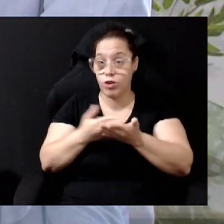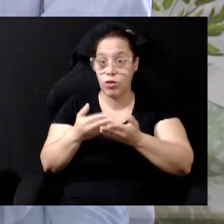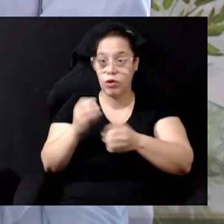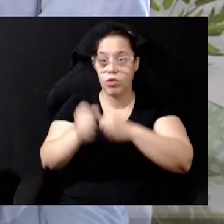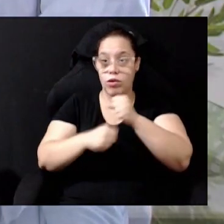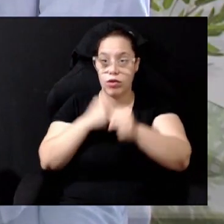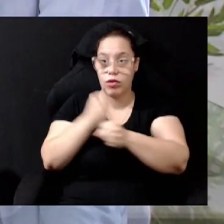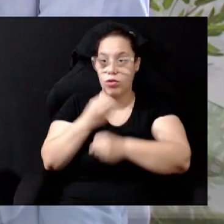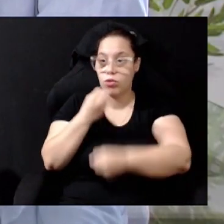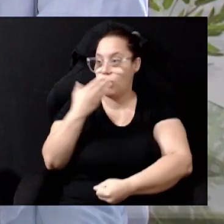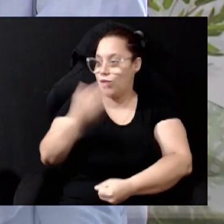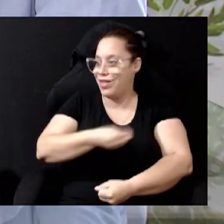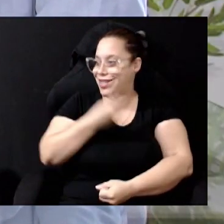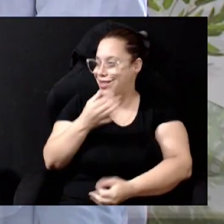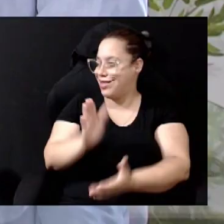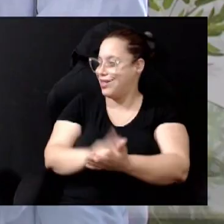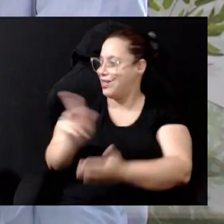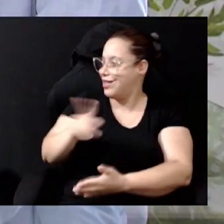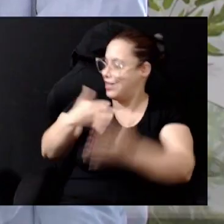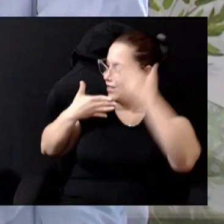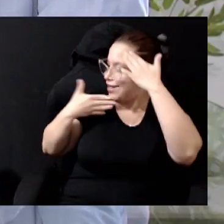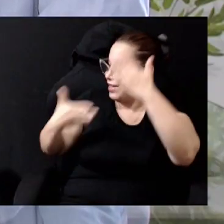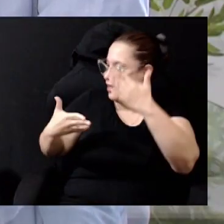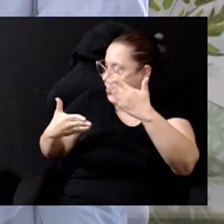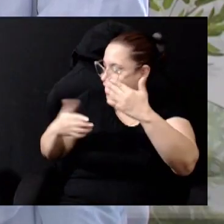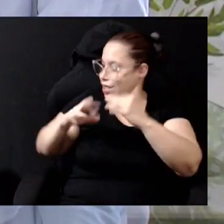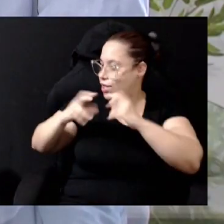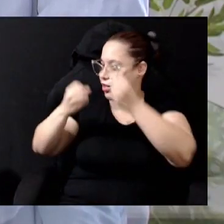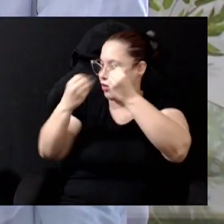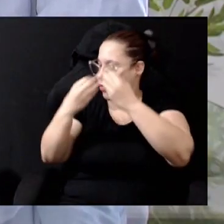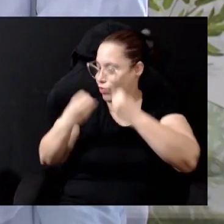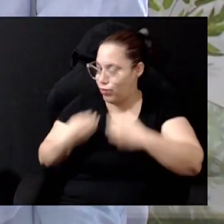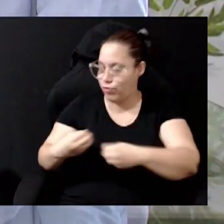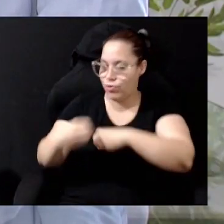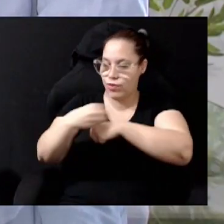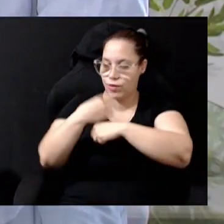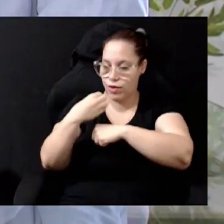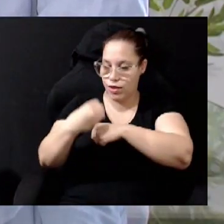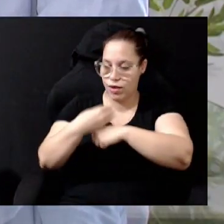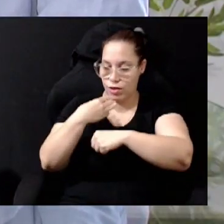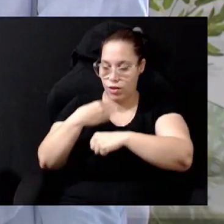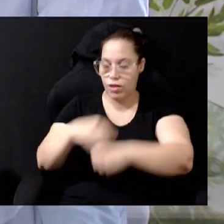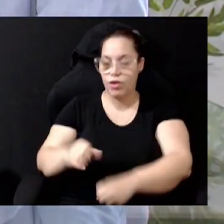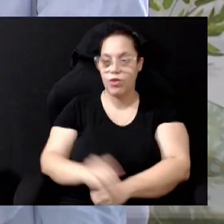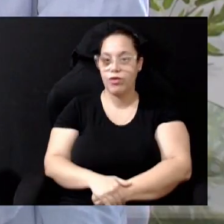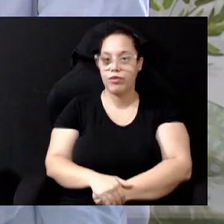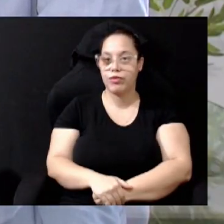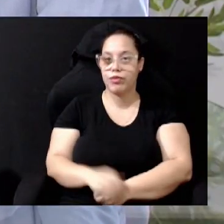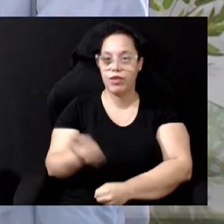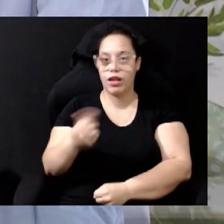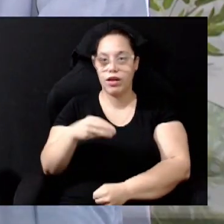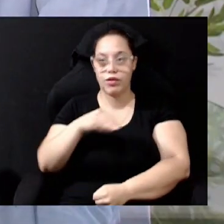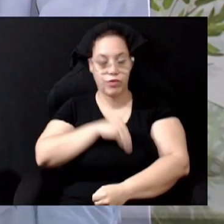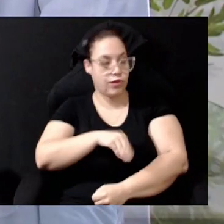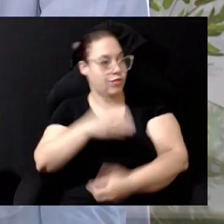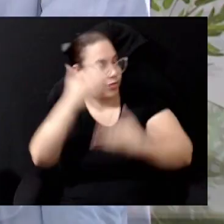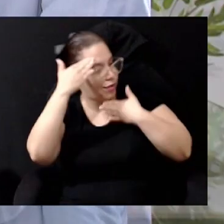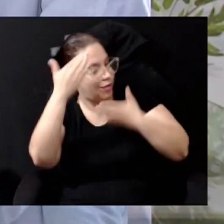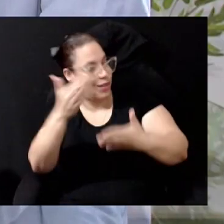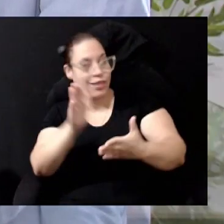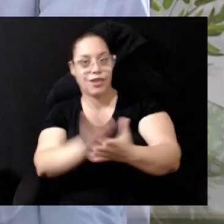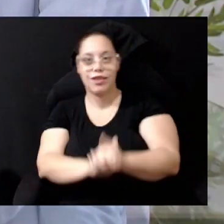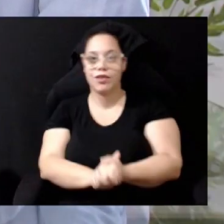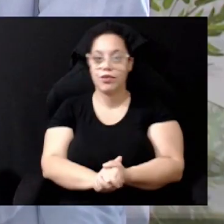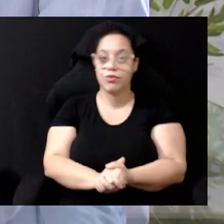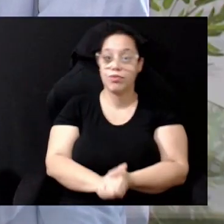nova. Professor, muito obrigado por todas essas dicas, né, sobre o pagamento do 13º salário, viu? Muito obrigado. Muito obrigado. E